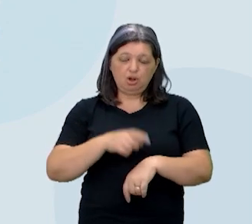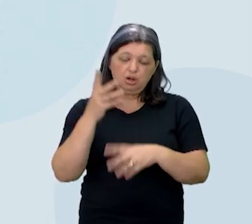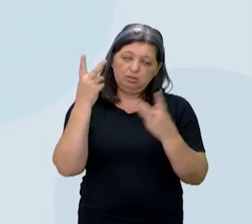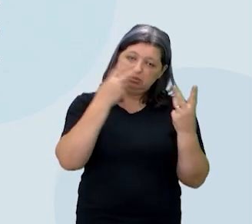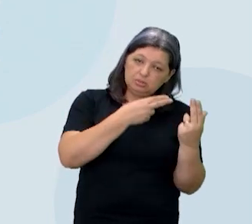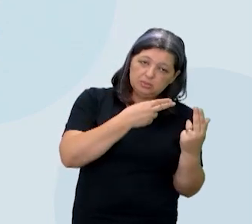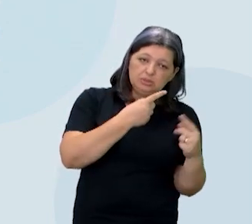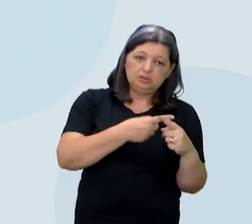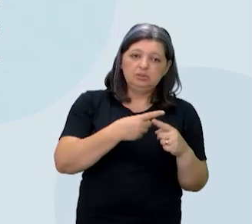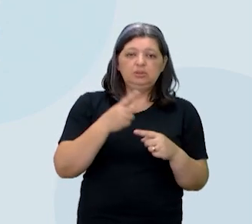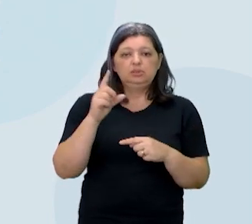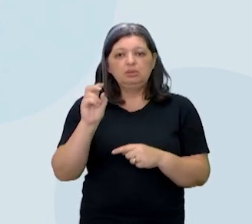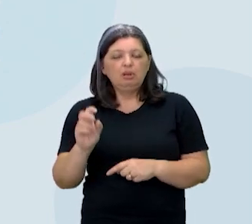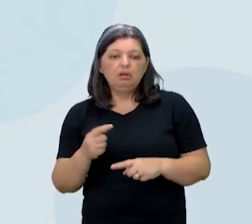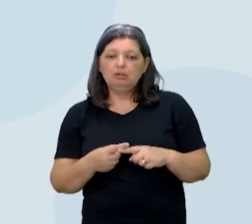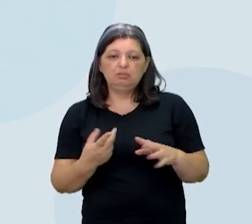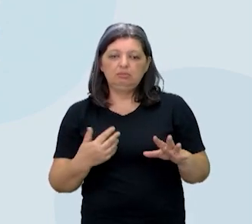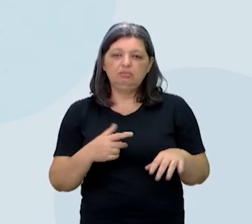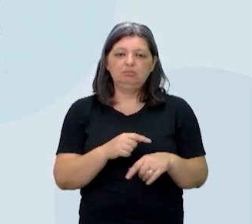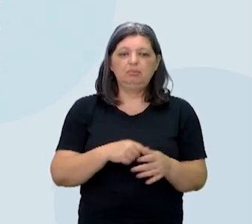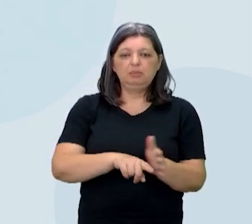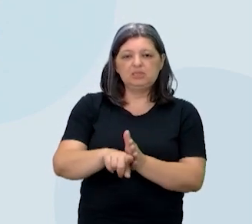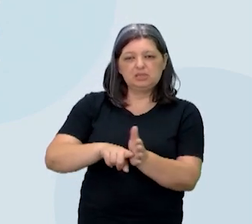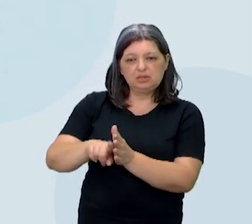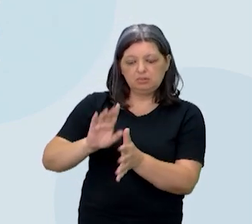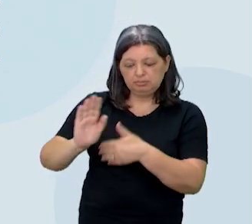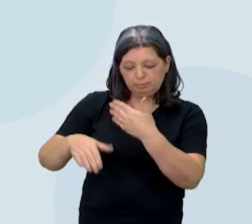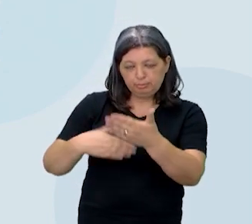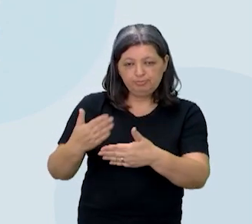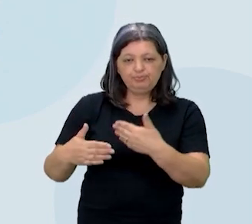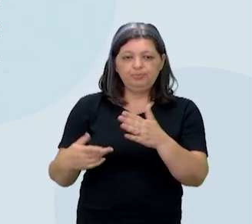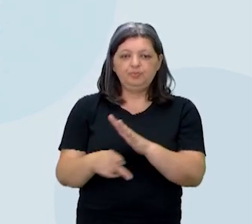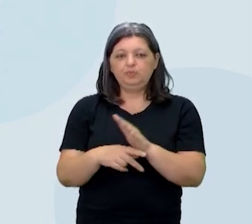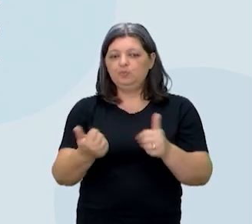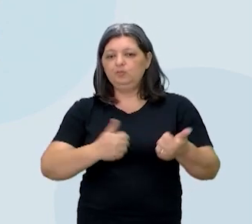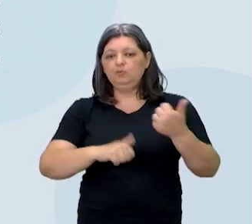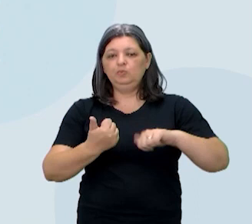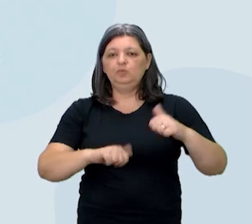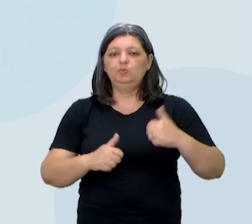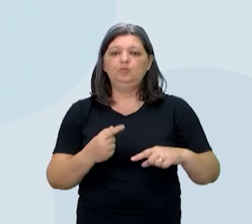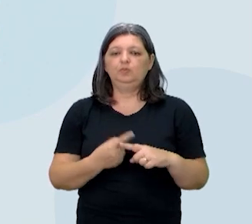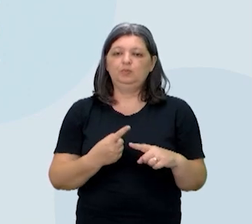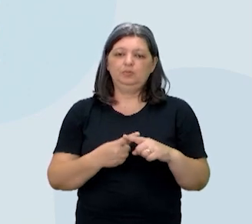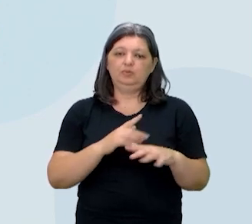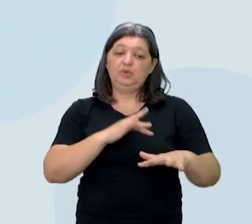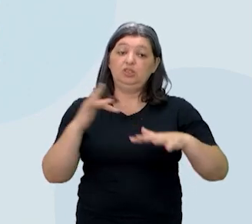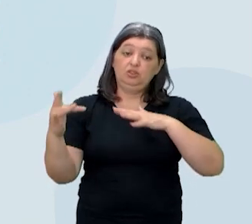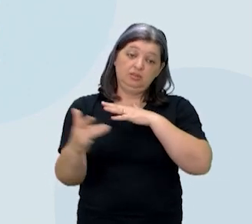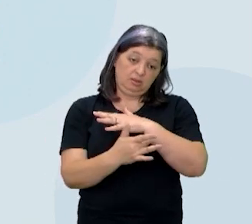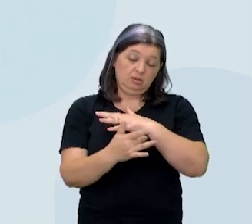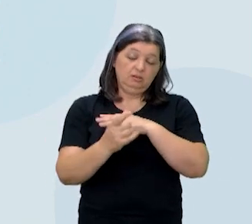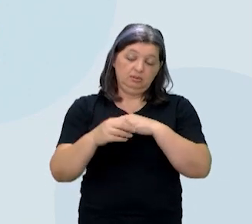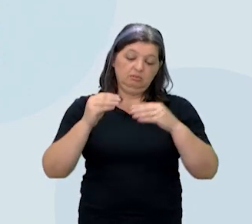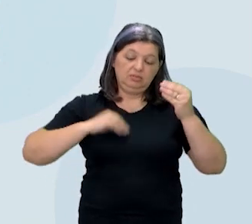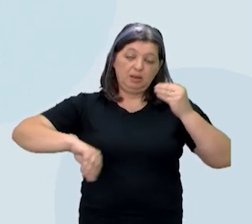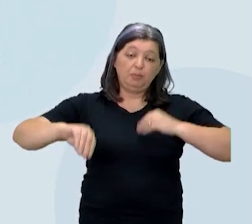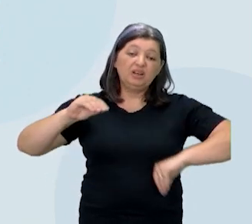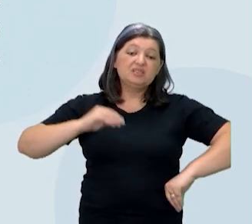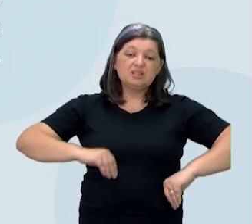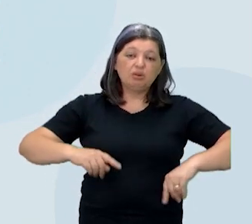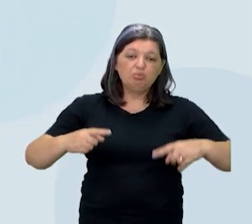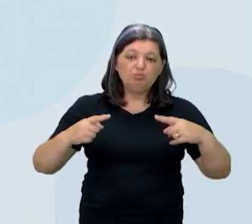noite. Os pesquisadores analisaram os processos que poderiam estar ligados ao uso de mídias sociais e depressão